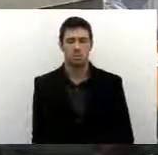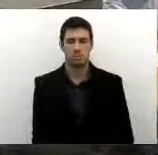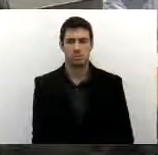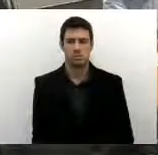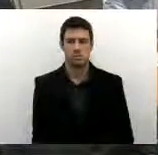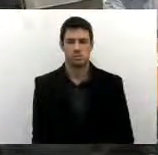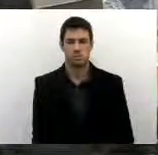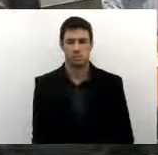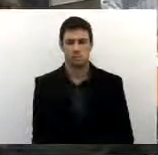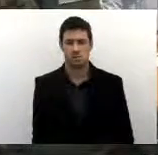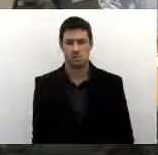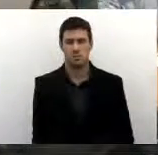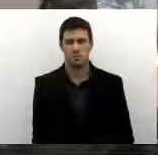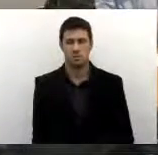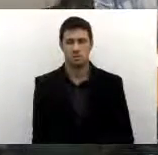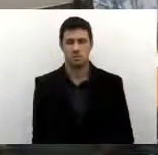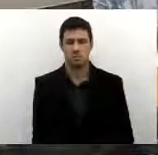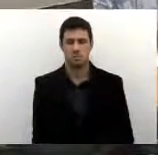Já?